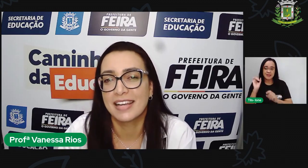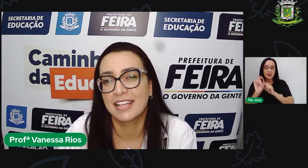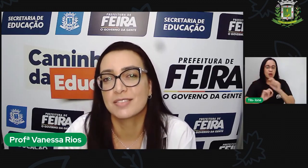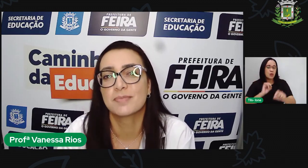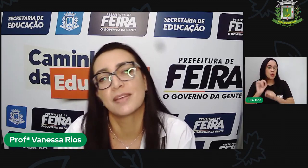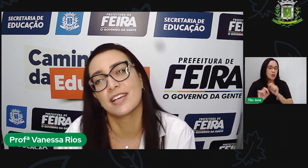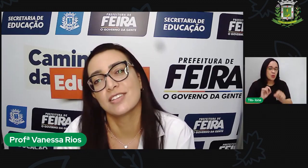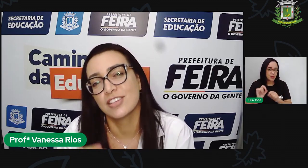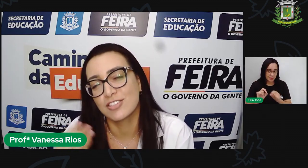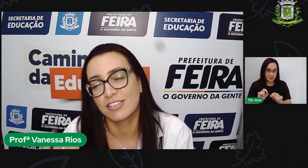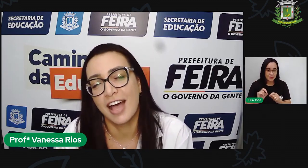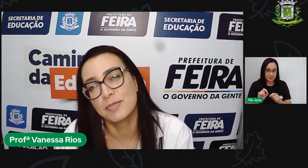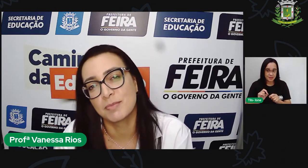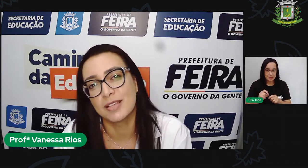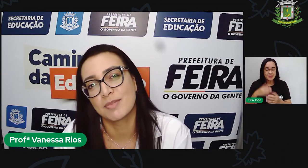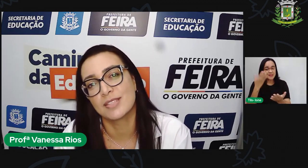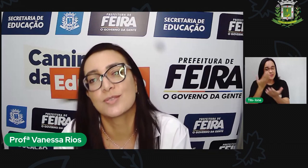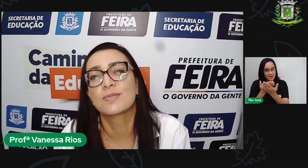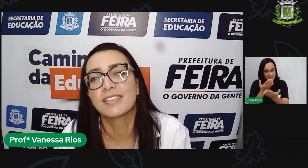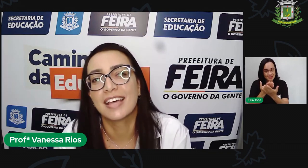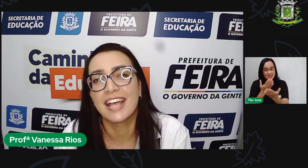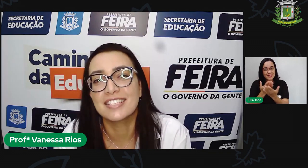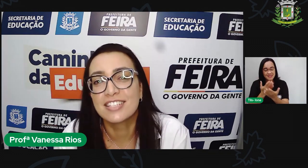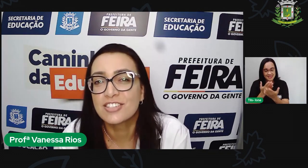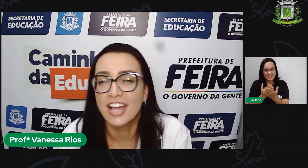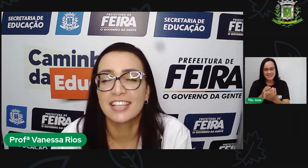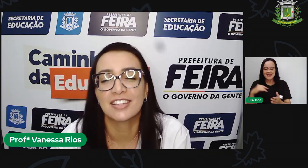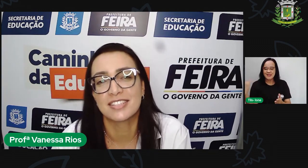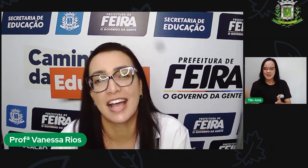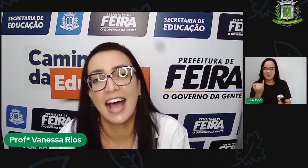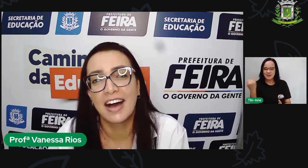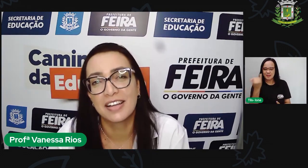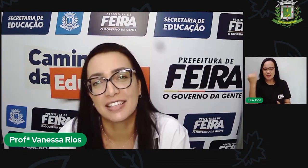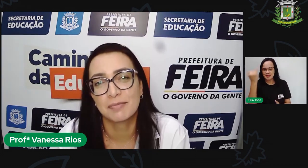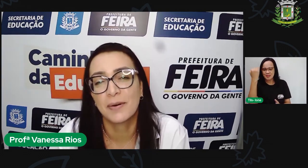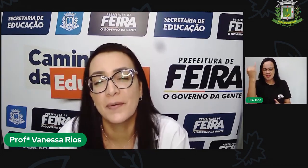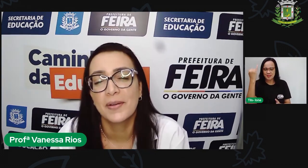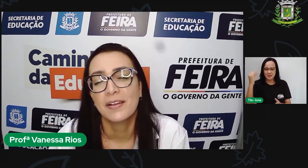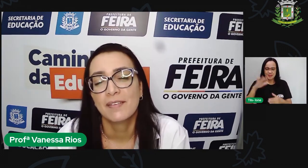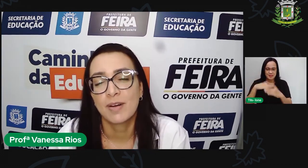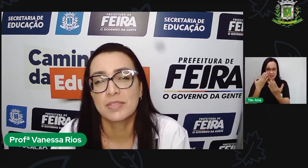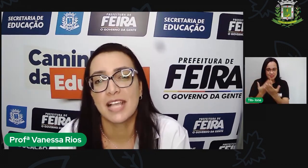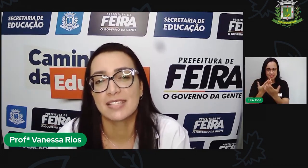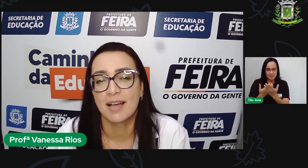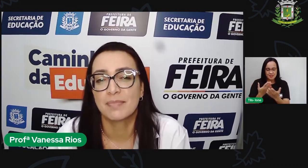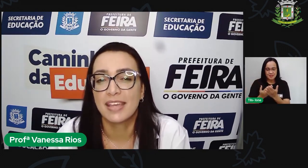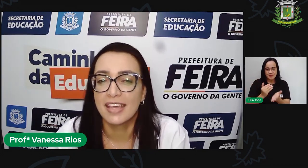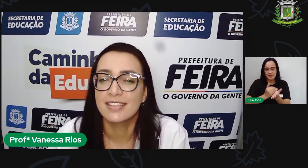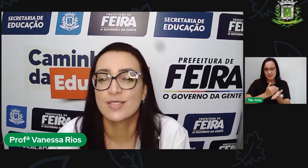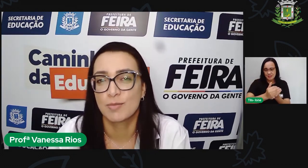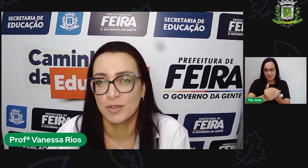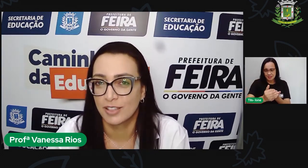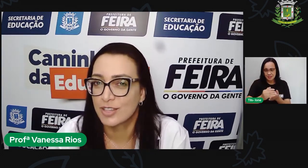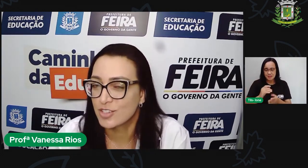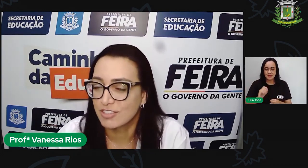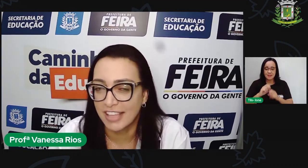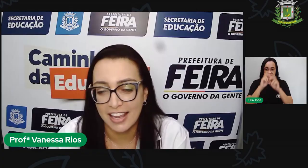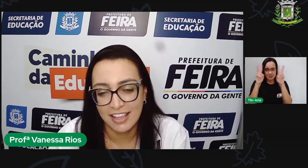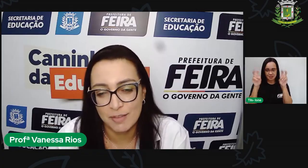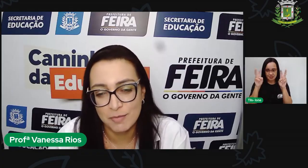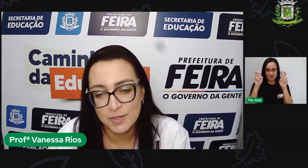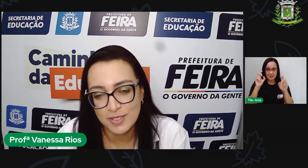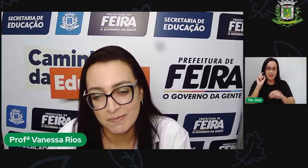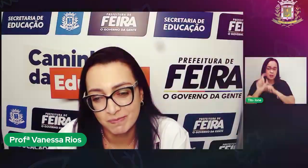preparados para estudarmos mais um assunto interessante aí na nossa aula, tá bom? Vamos lá saber sobre o que nós